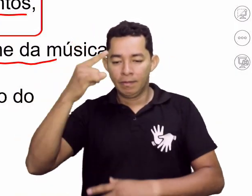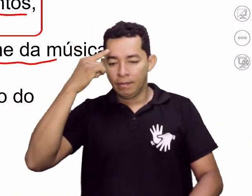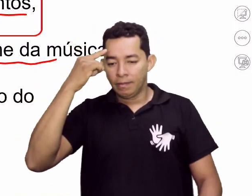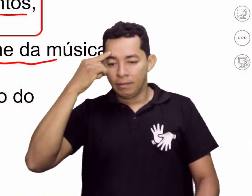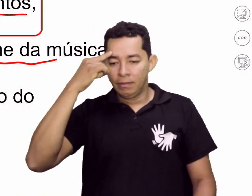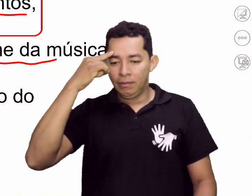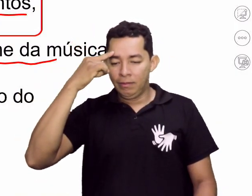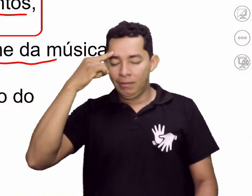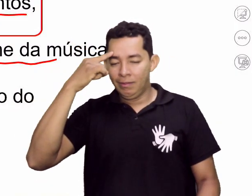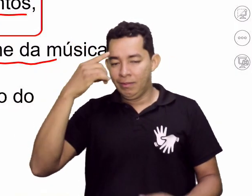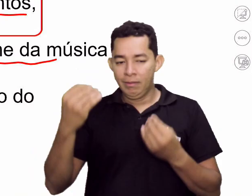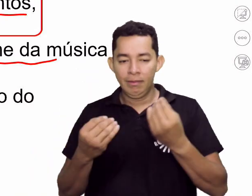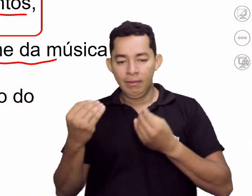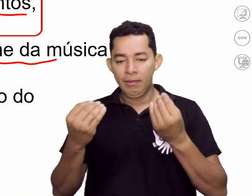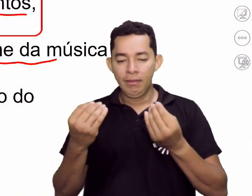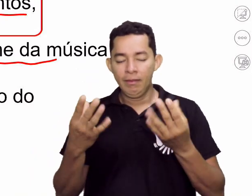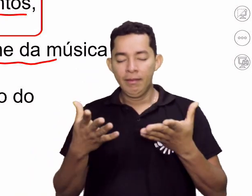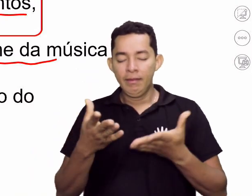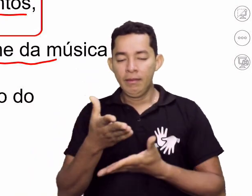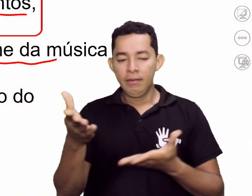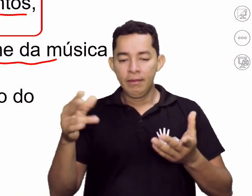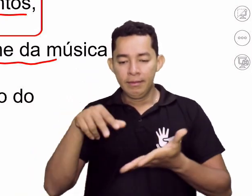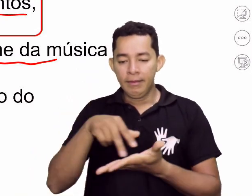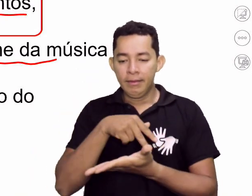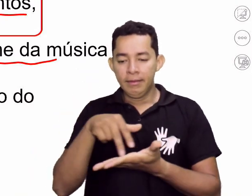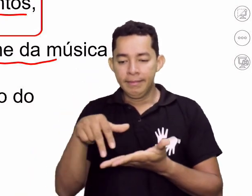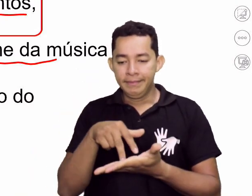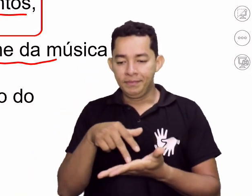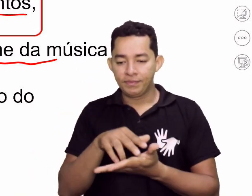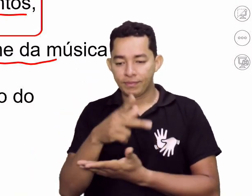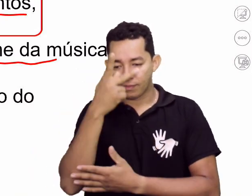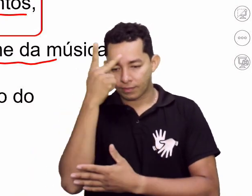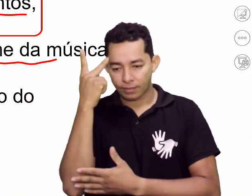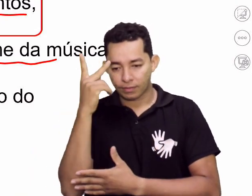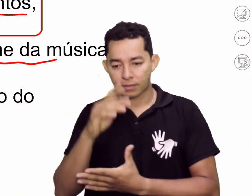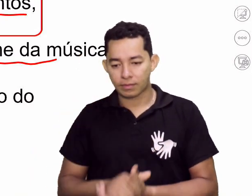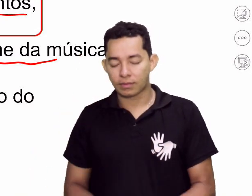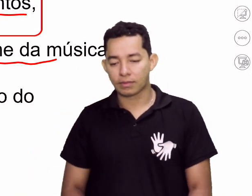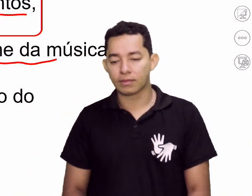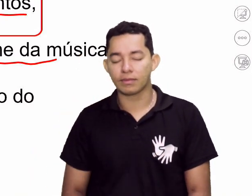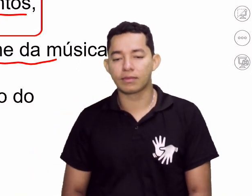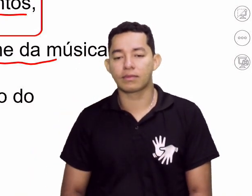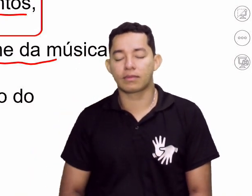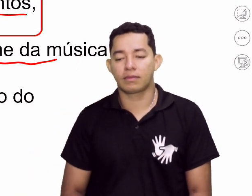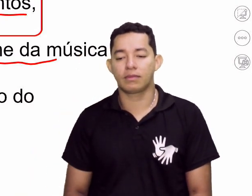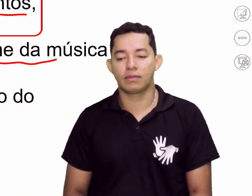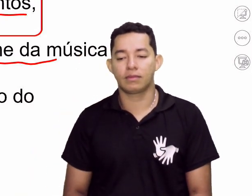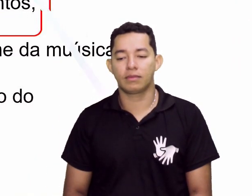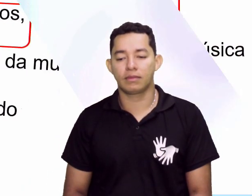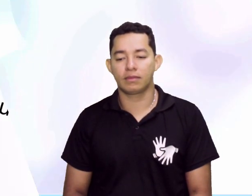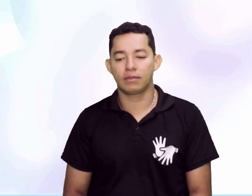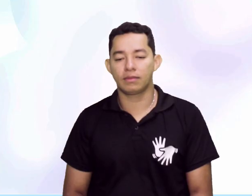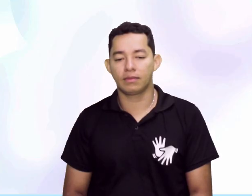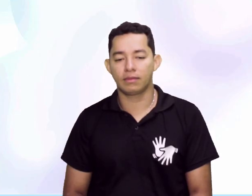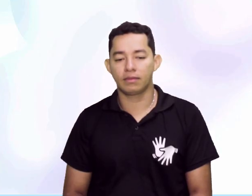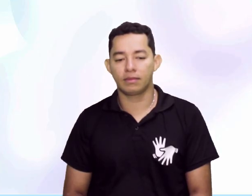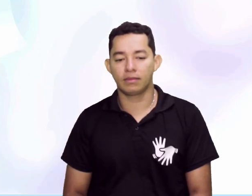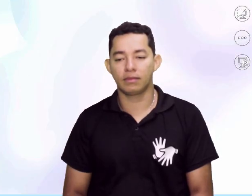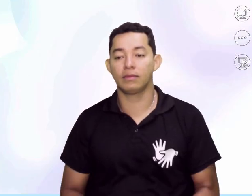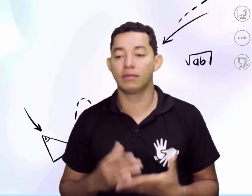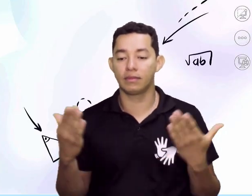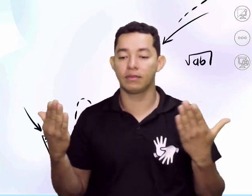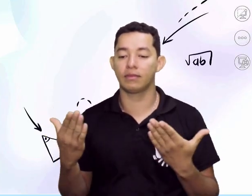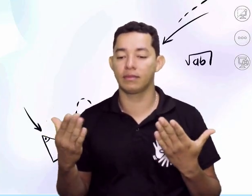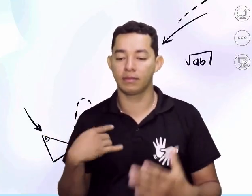pensar realmente como você vai dançar para as pessoas. Não é isso? Então, agora nós vamos